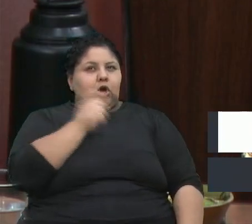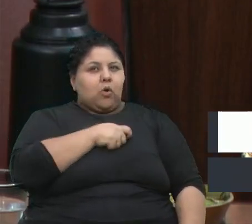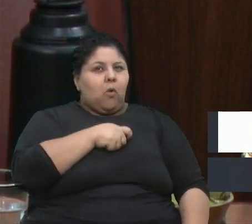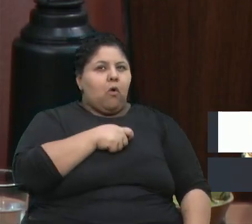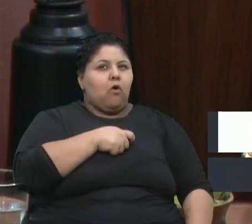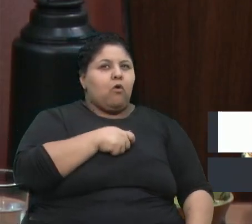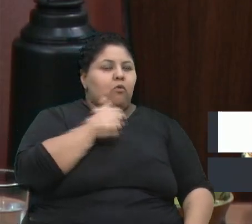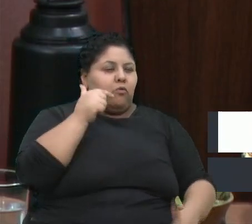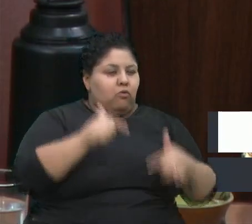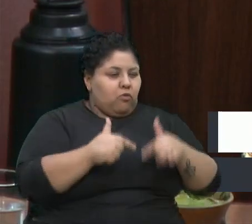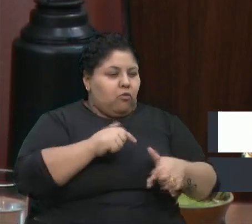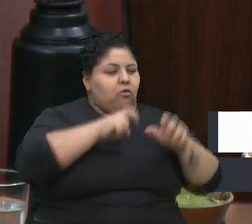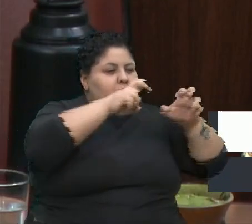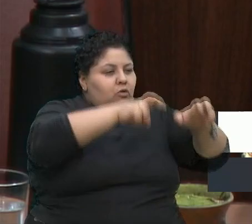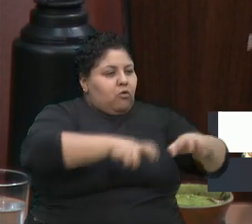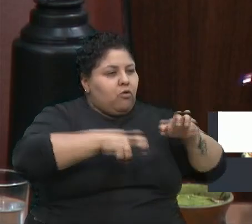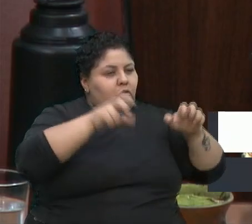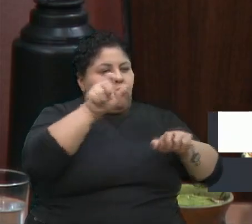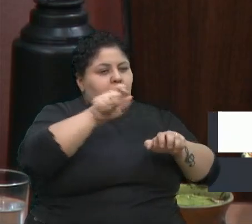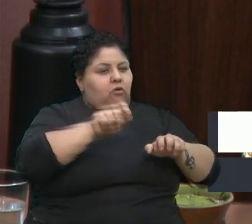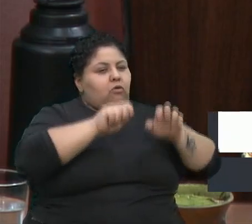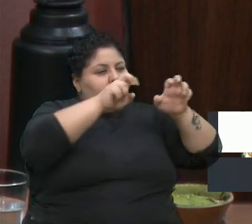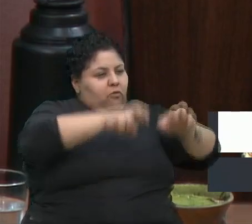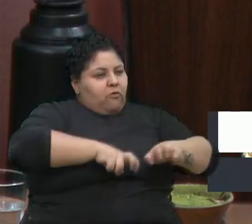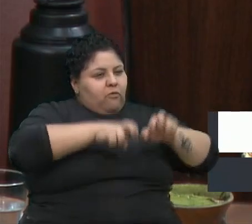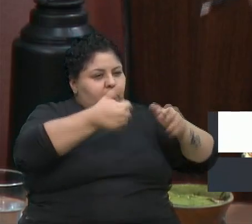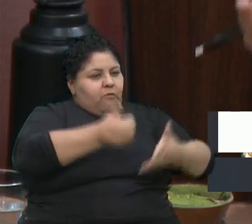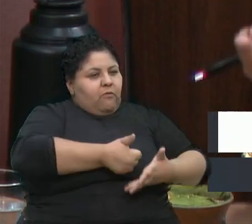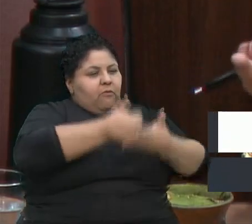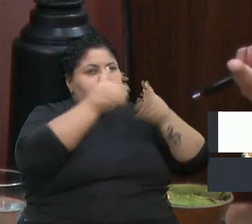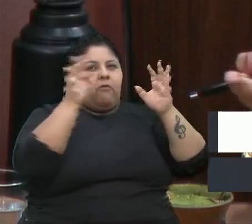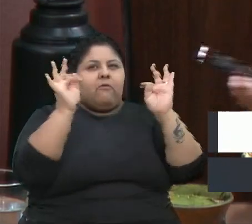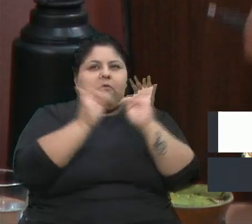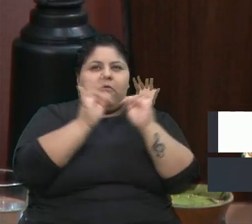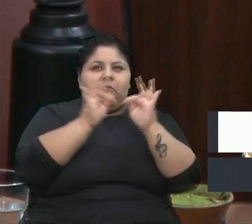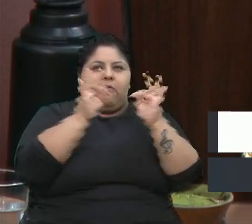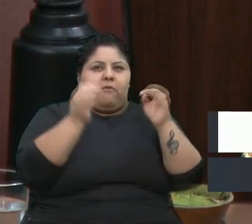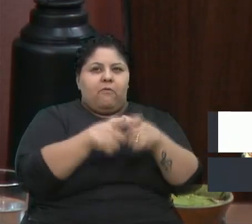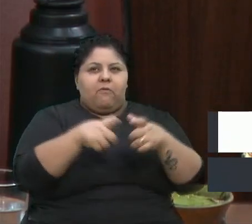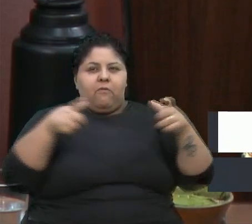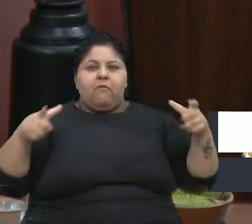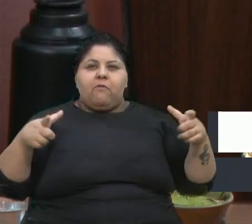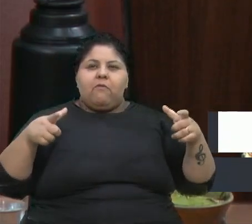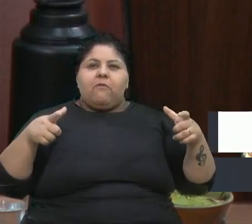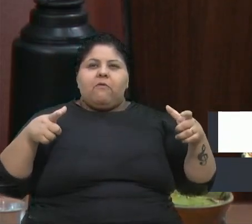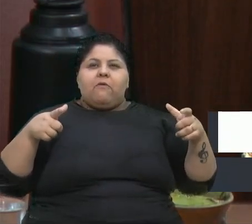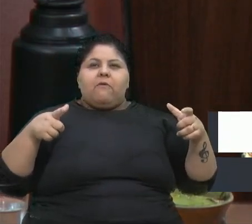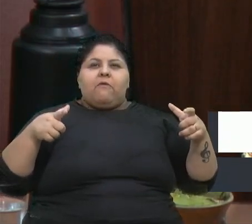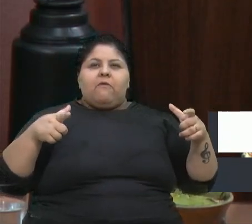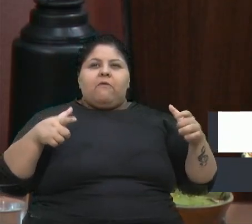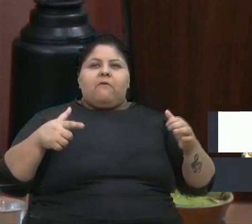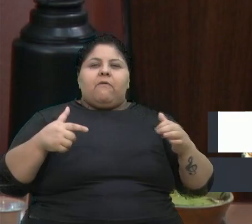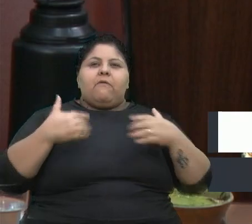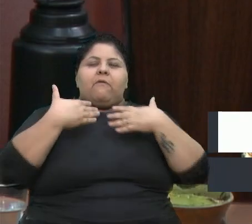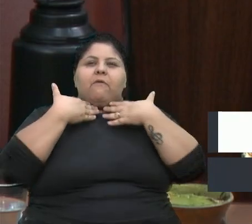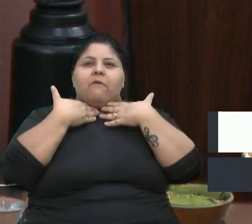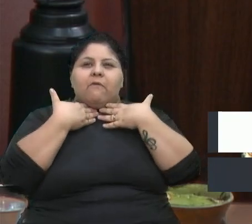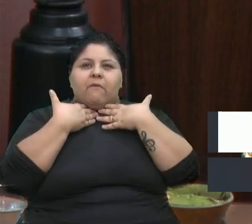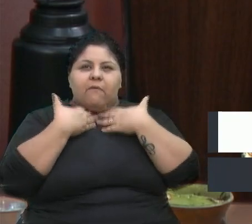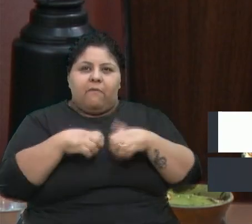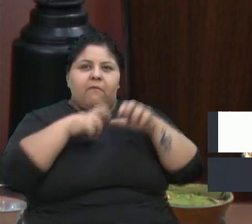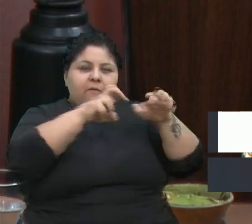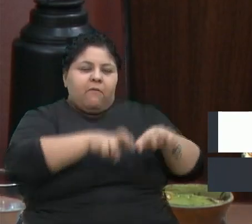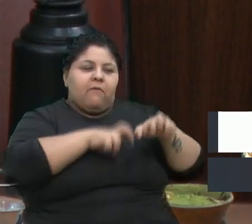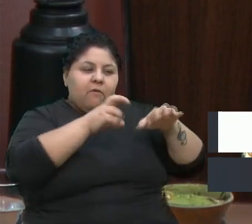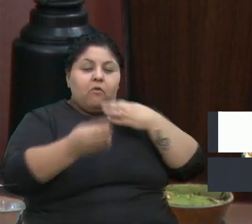na sucessão rural, no apoio técnico, na ampliação de recursos para a Secretaria de Agricultura, como é que a prefeitura